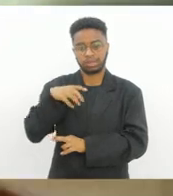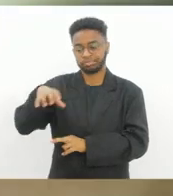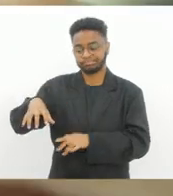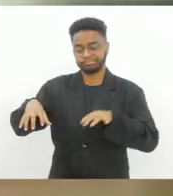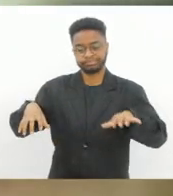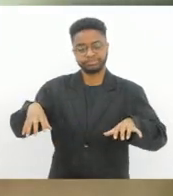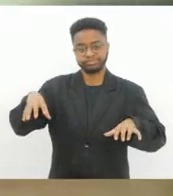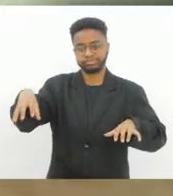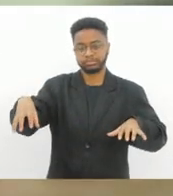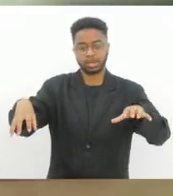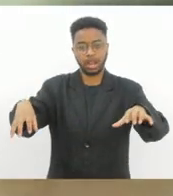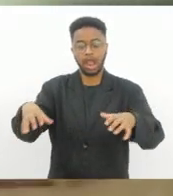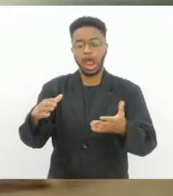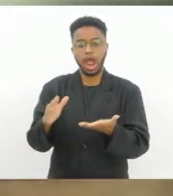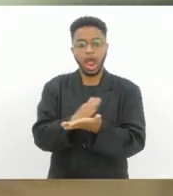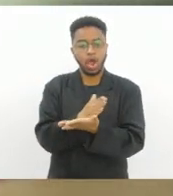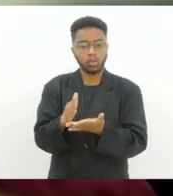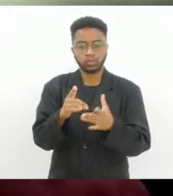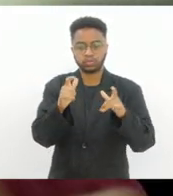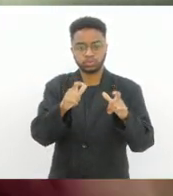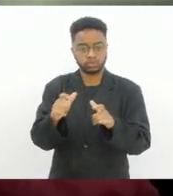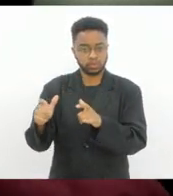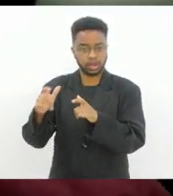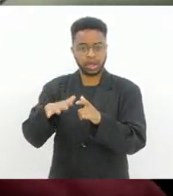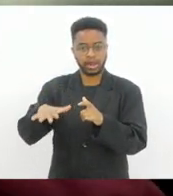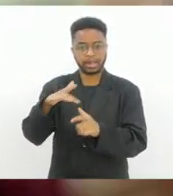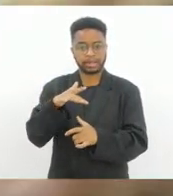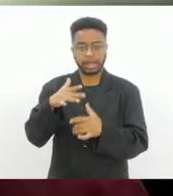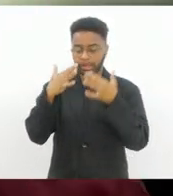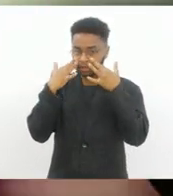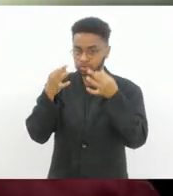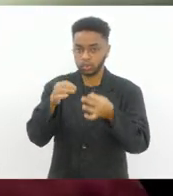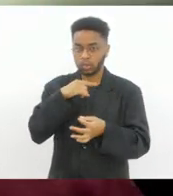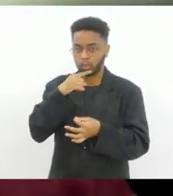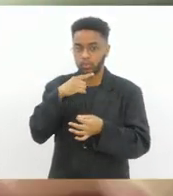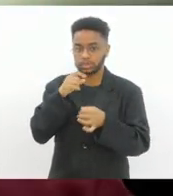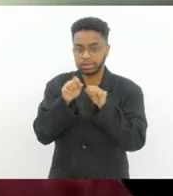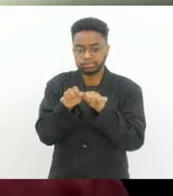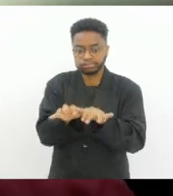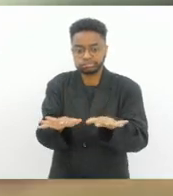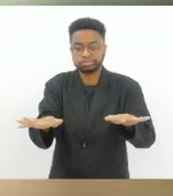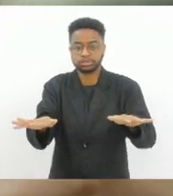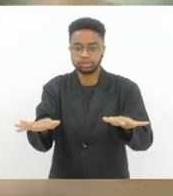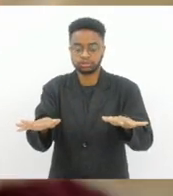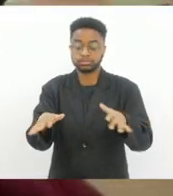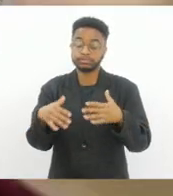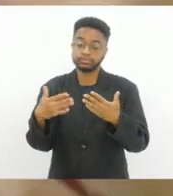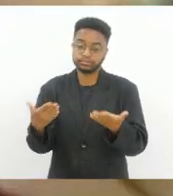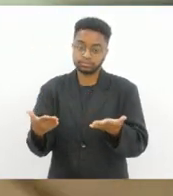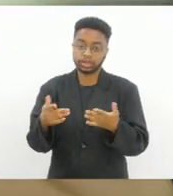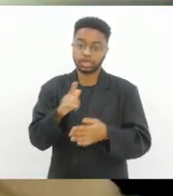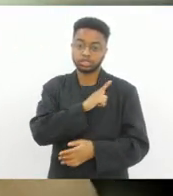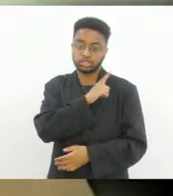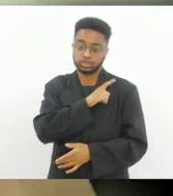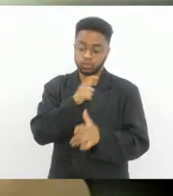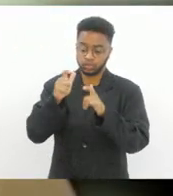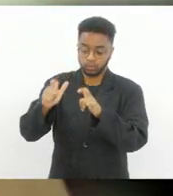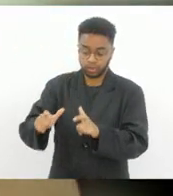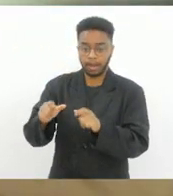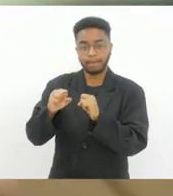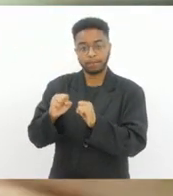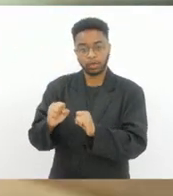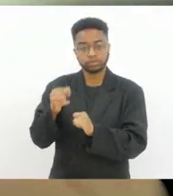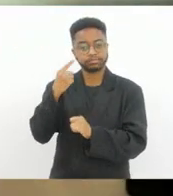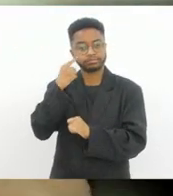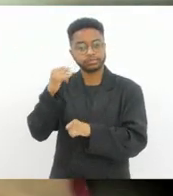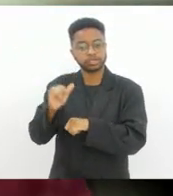né, da rede de atenção, eles não conseguem estar espalhados, não tem uma capilaridade, a gestão local pode pensar se